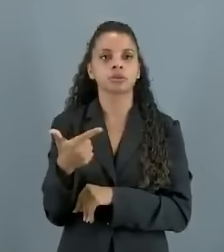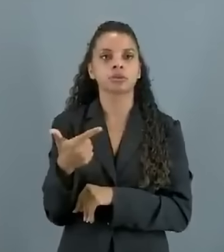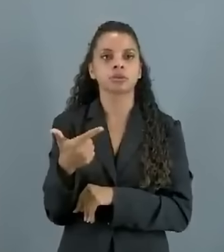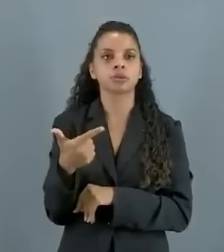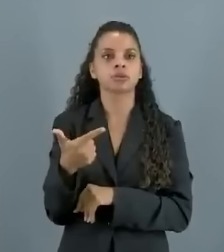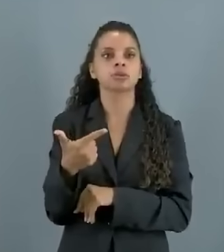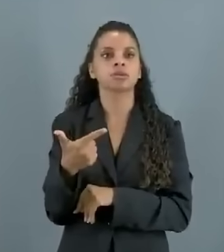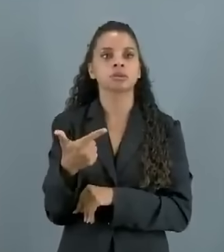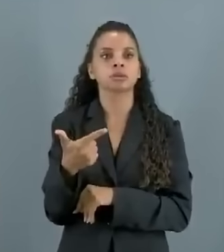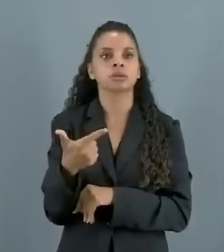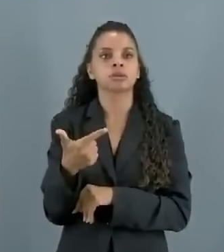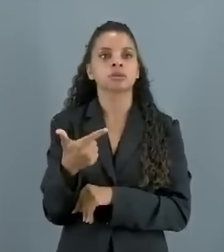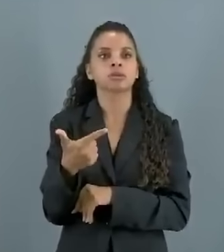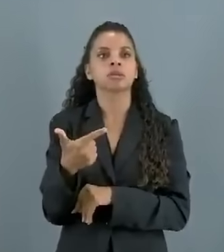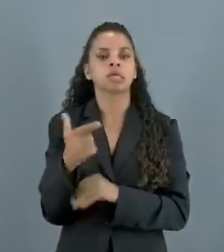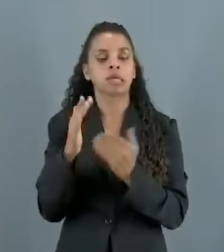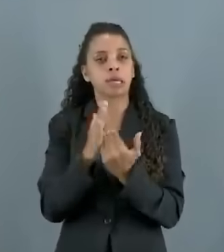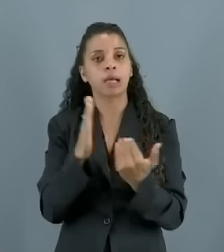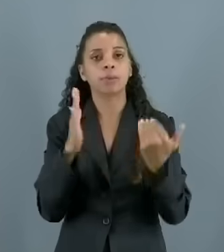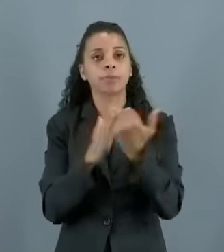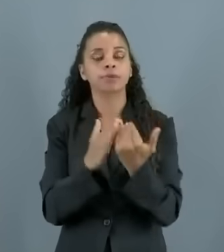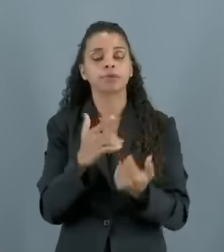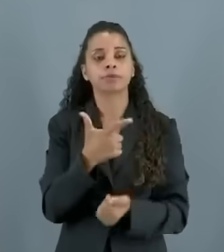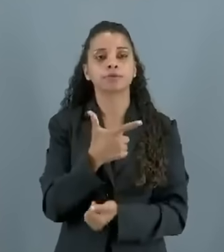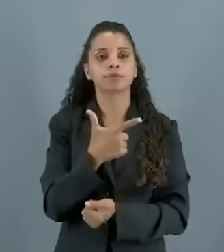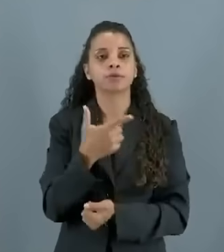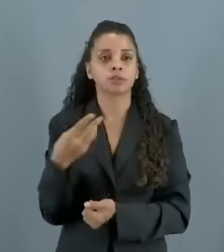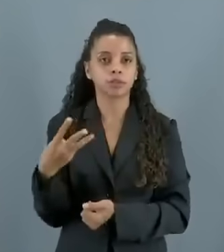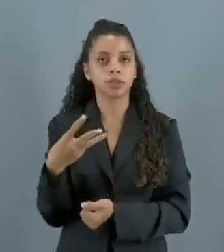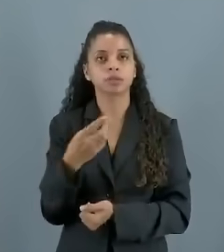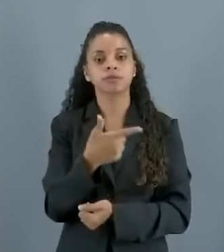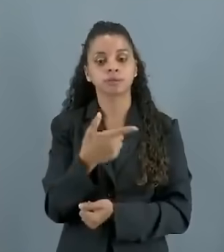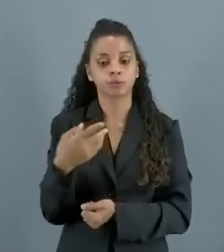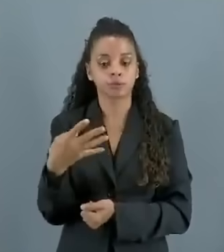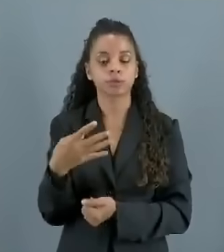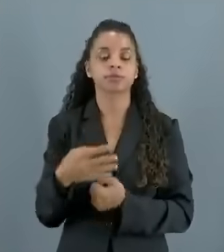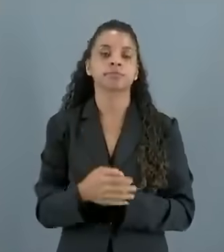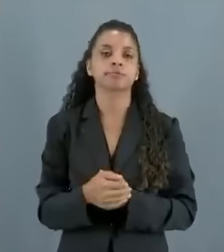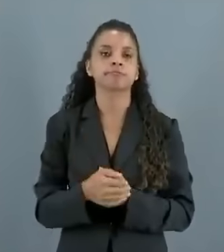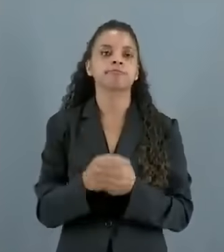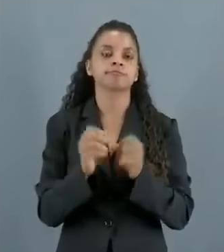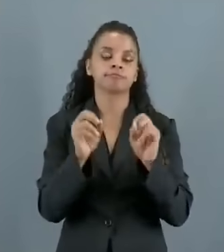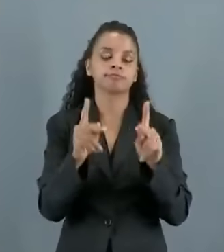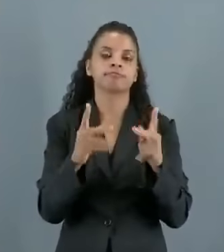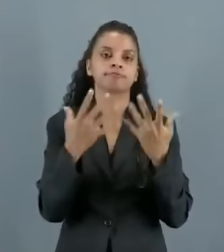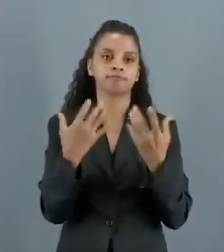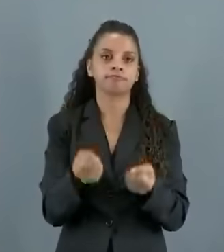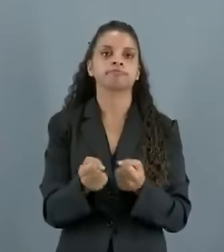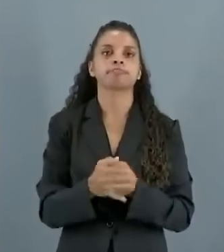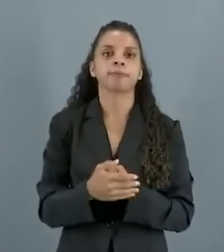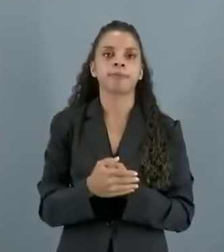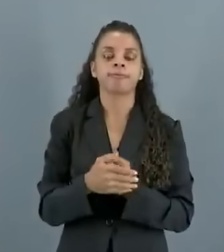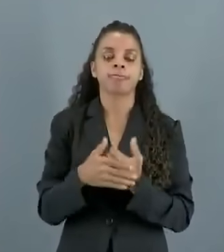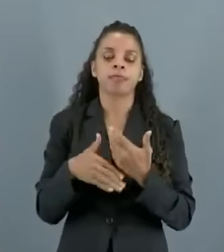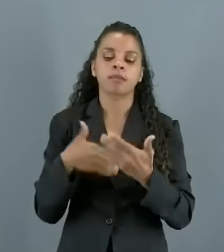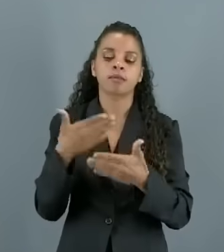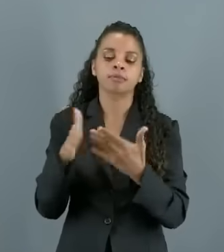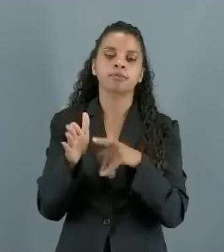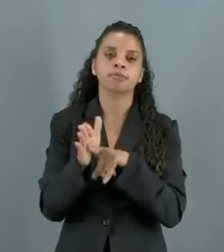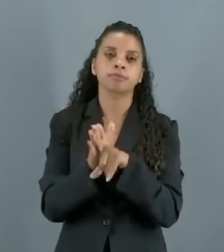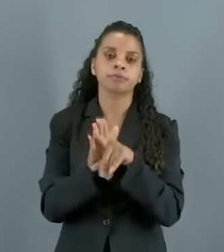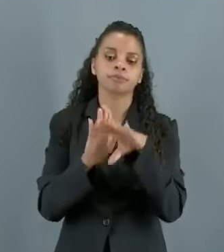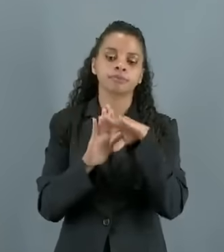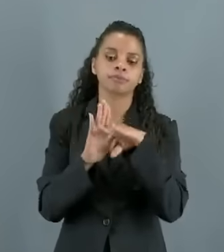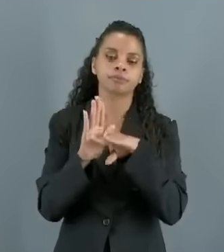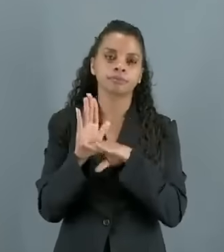e 24. Pois muito bem, senhor presidente. Se abre um procedimento. E ao final desse procedimento, aliás,